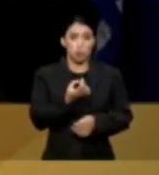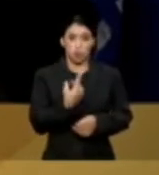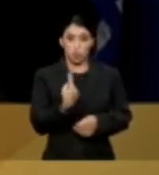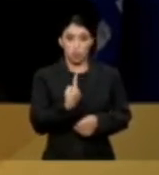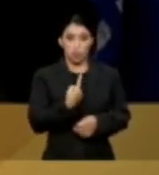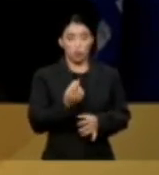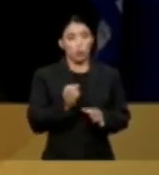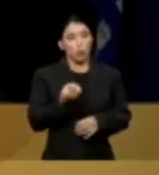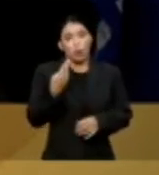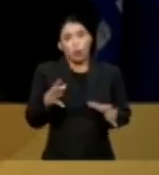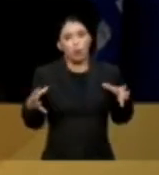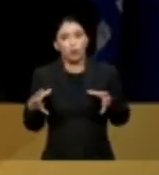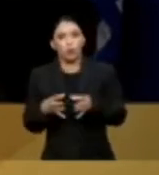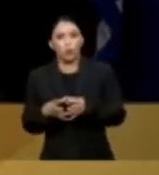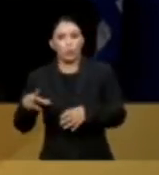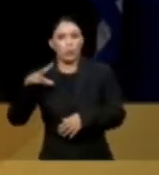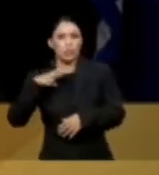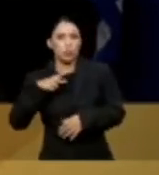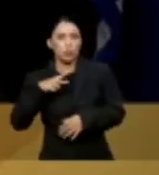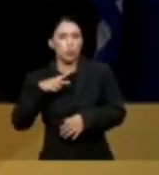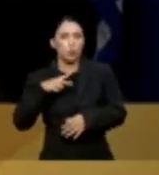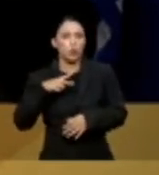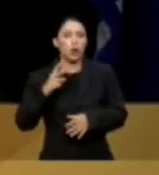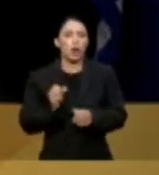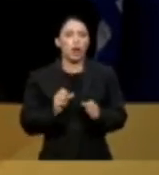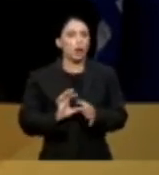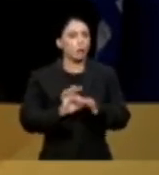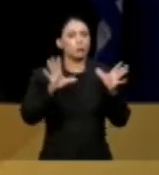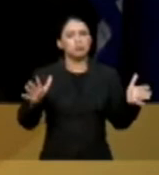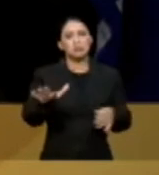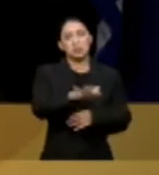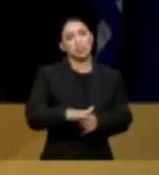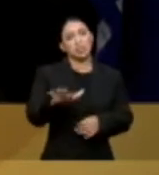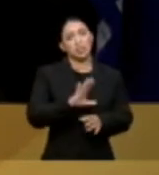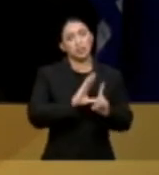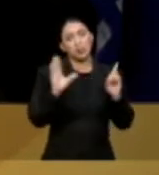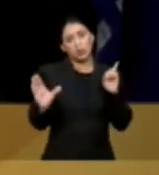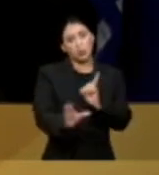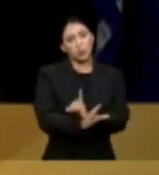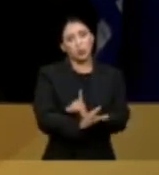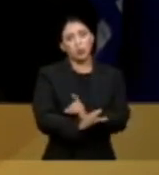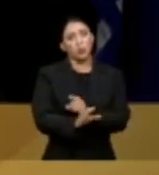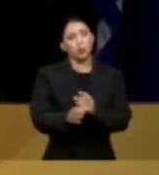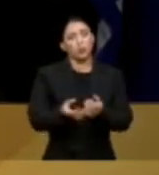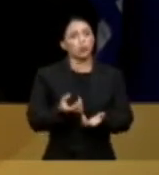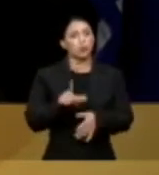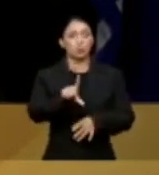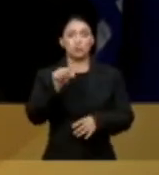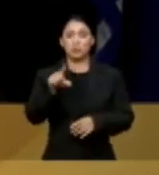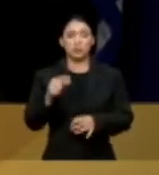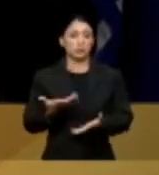comum, tanto em público como em privado, pelo ensino, pela prática, pelo culto e pelos ritos. Tal liberdade implica ainda, nos termos